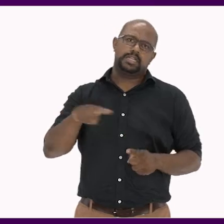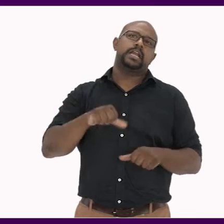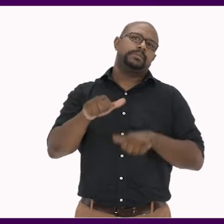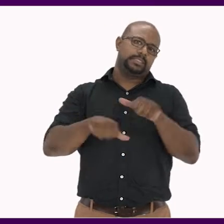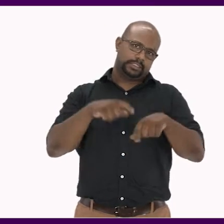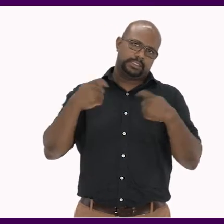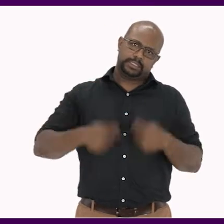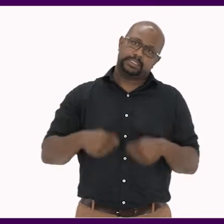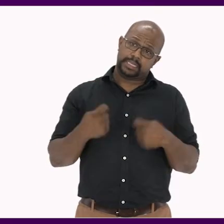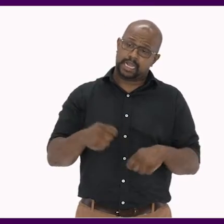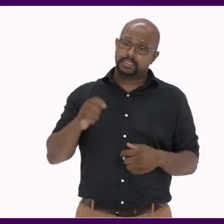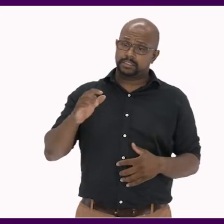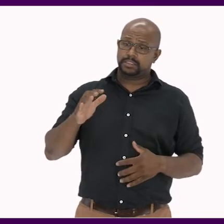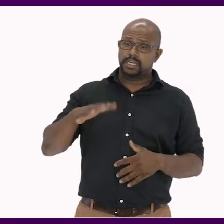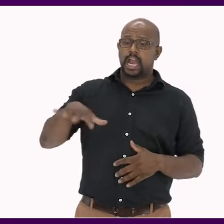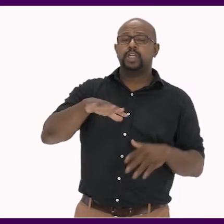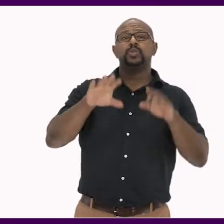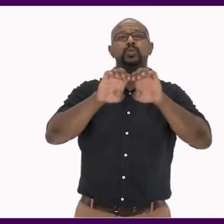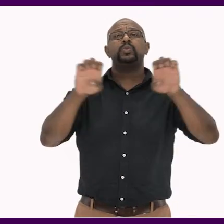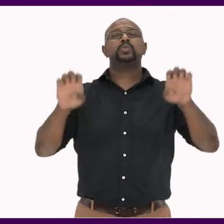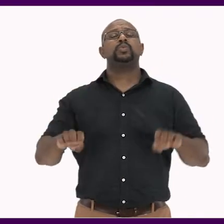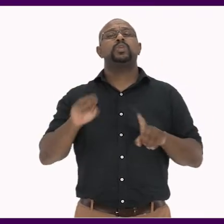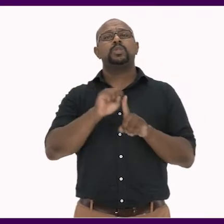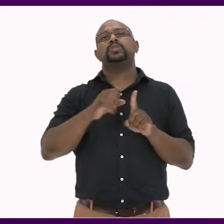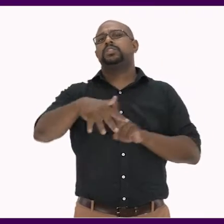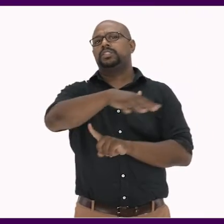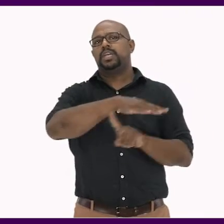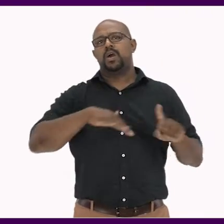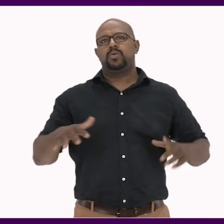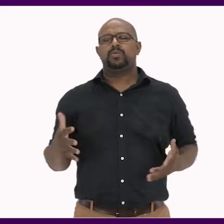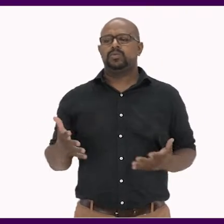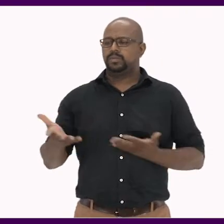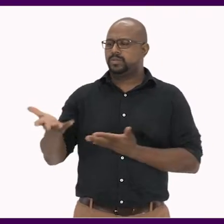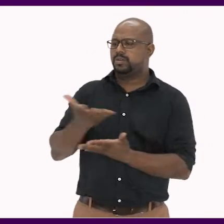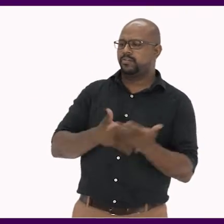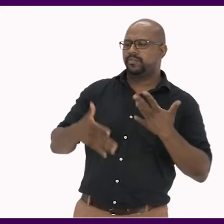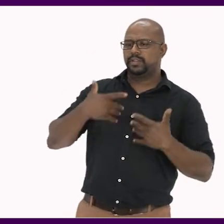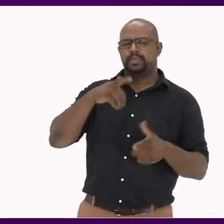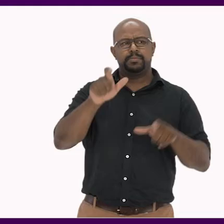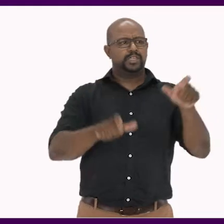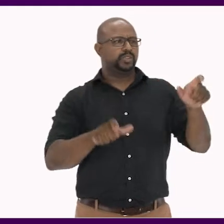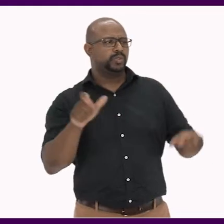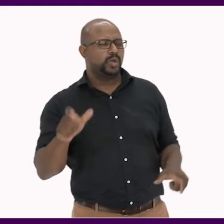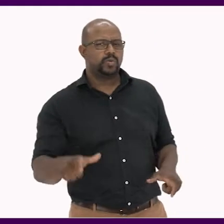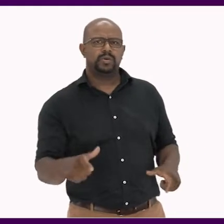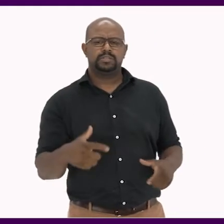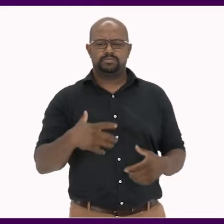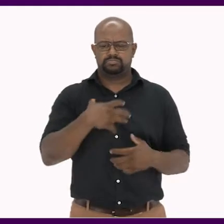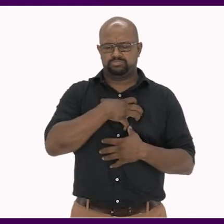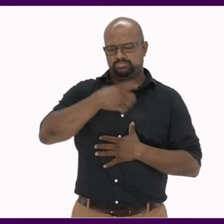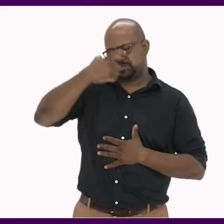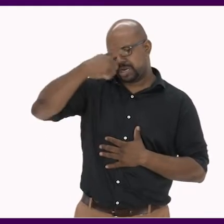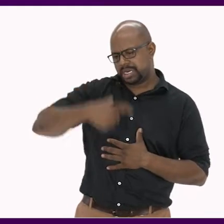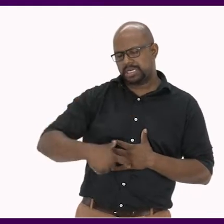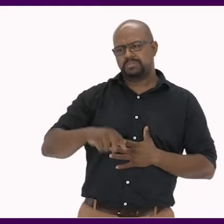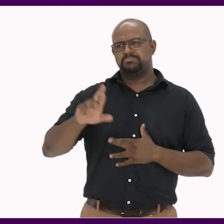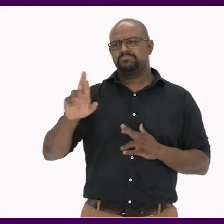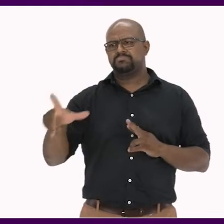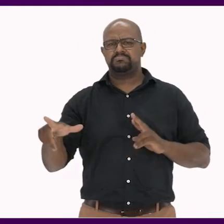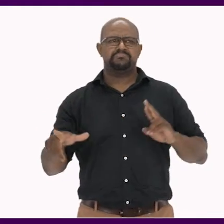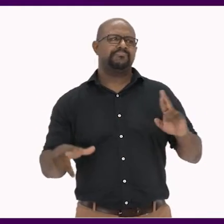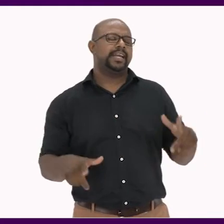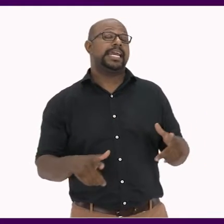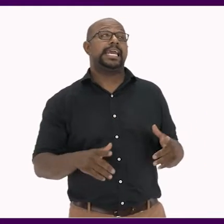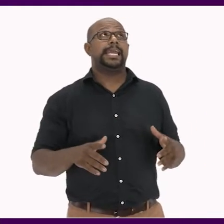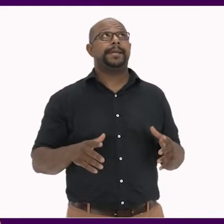tão necessárias na estrutura social. O convívio entre pessoas com características diferentes